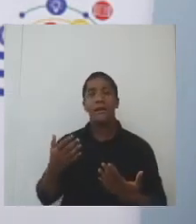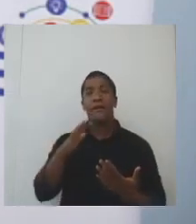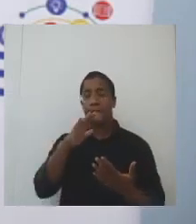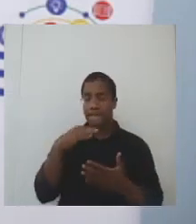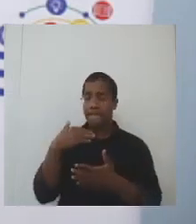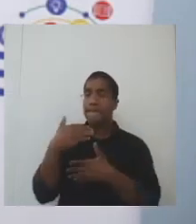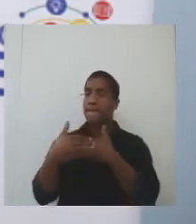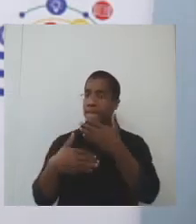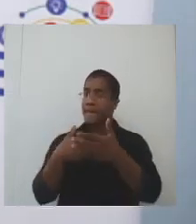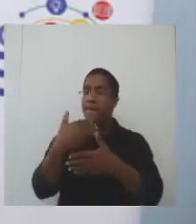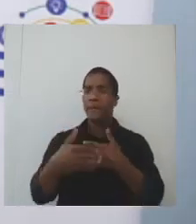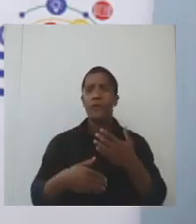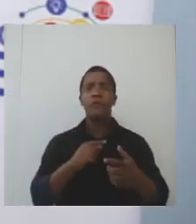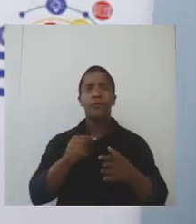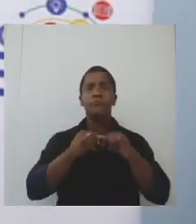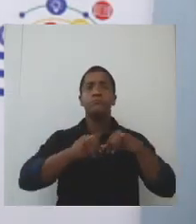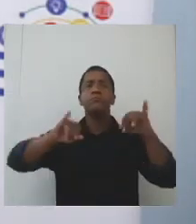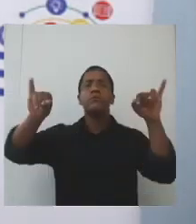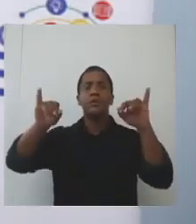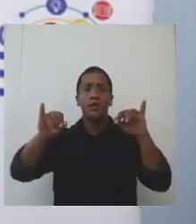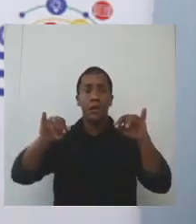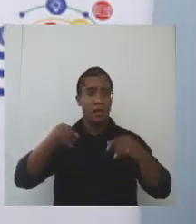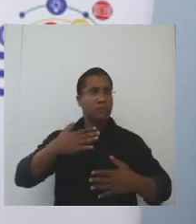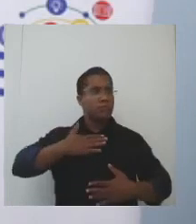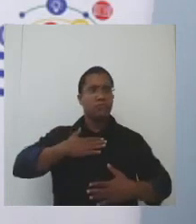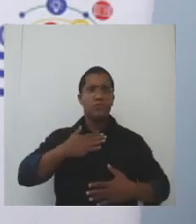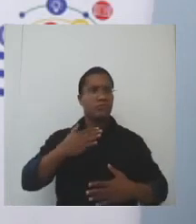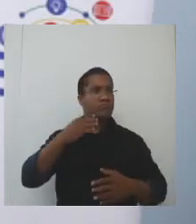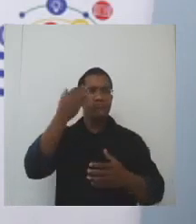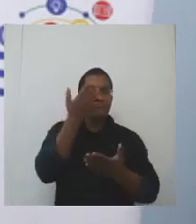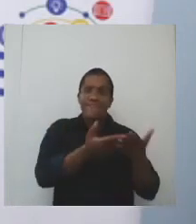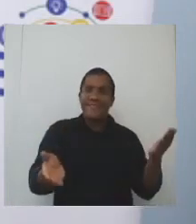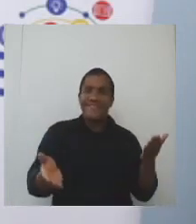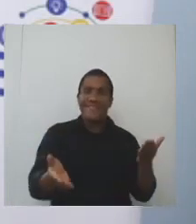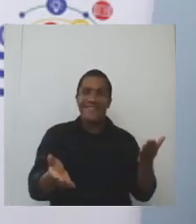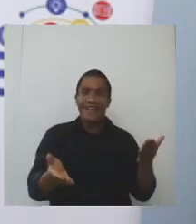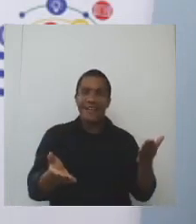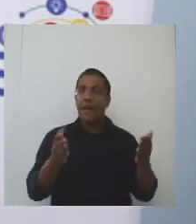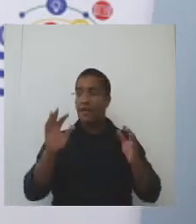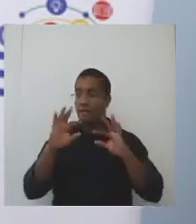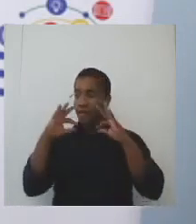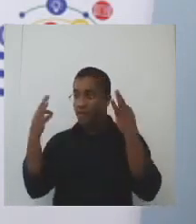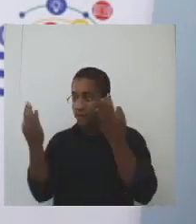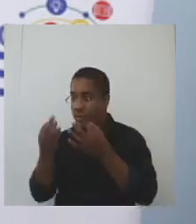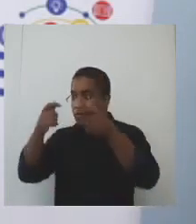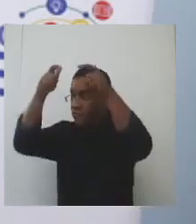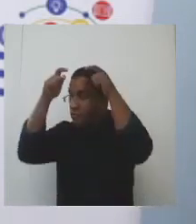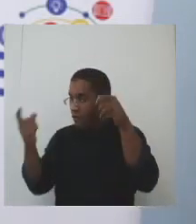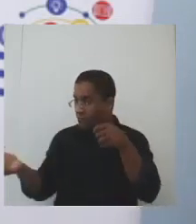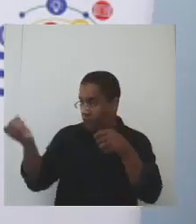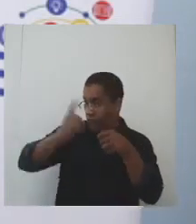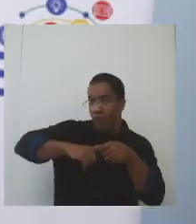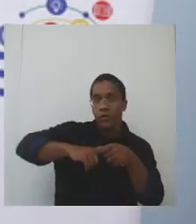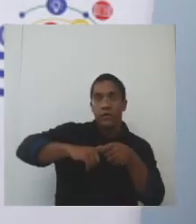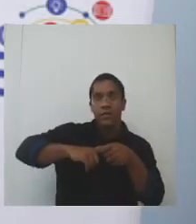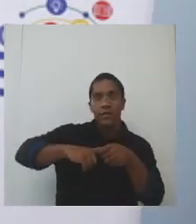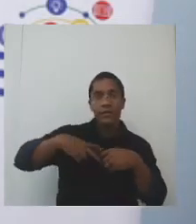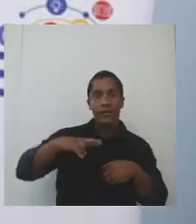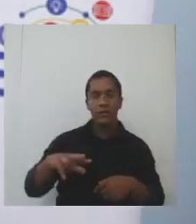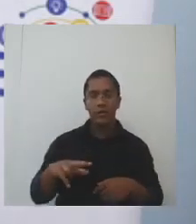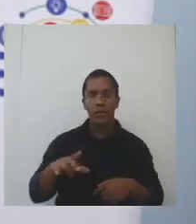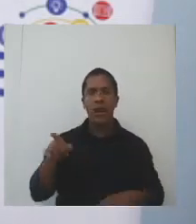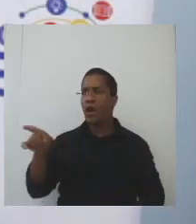Depois, temos aí a notícia que Napoleão foi derrotado e que a família real deveria voltar para Portugal. E o meu rei decide